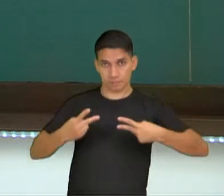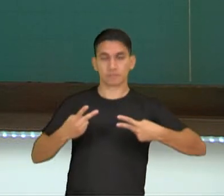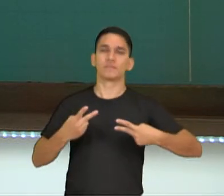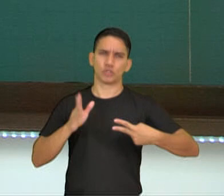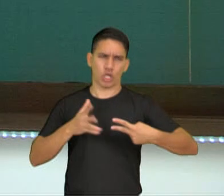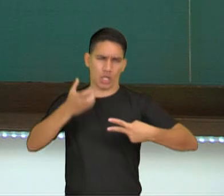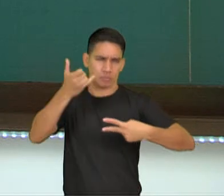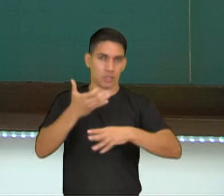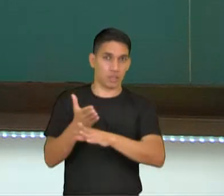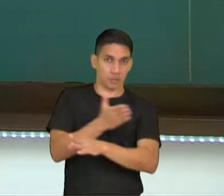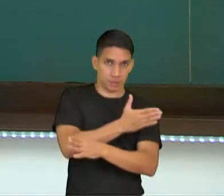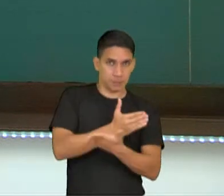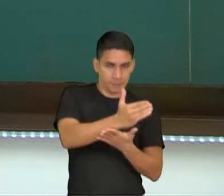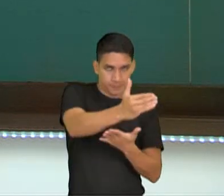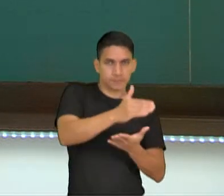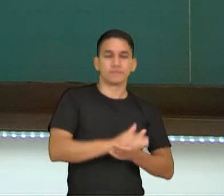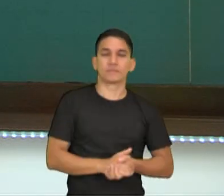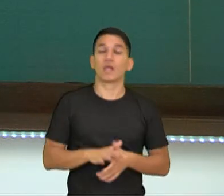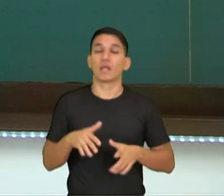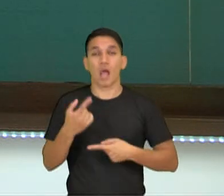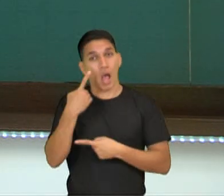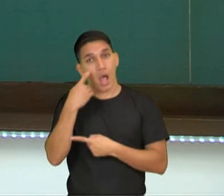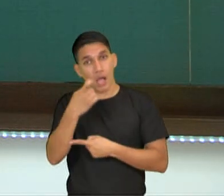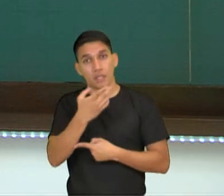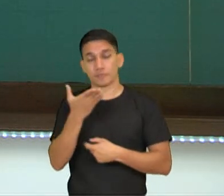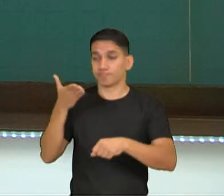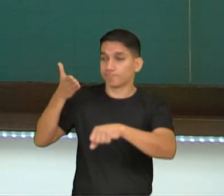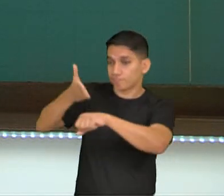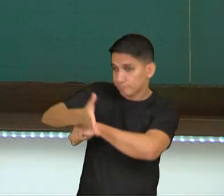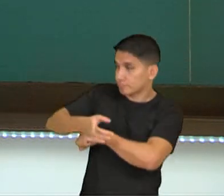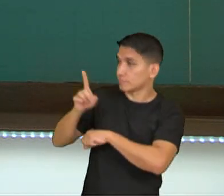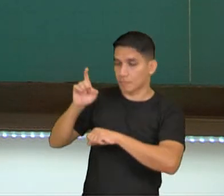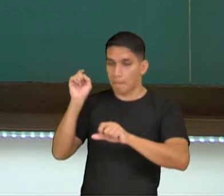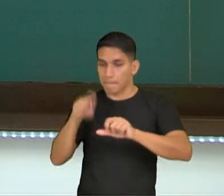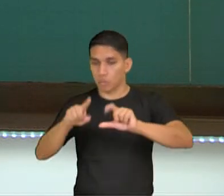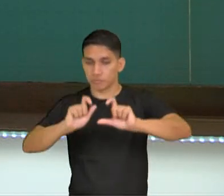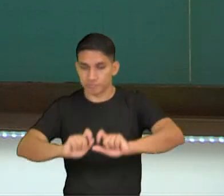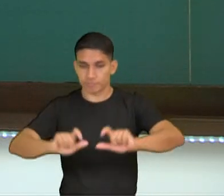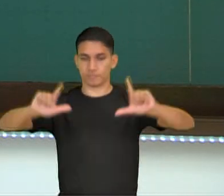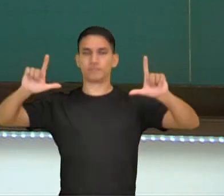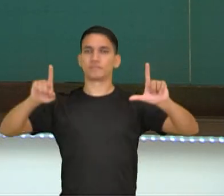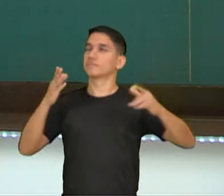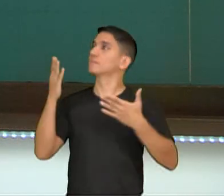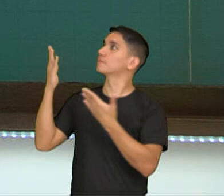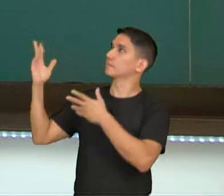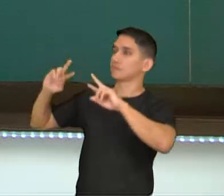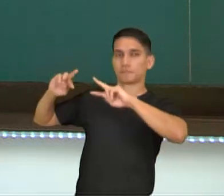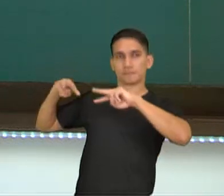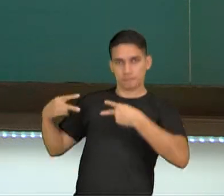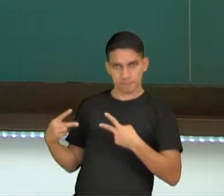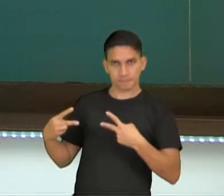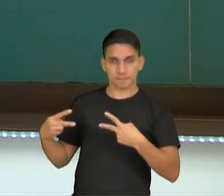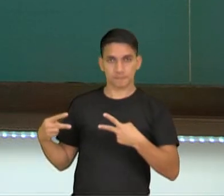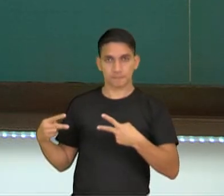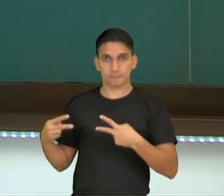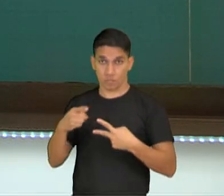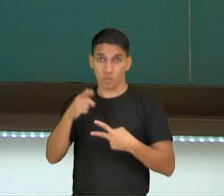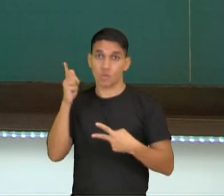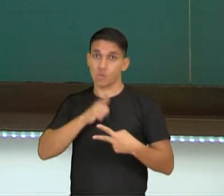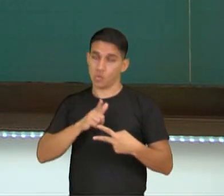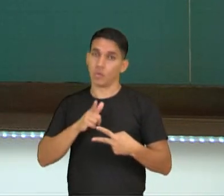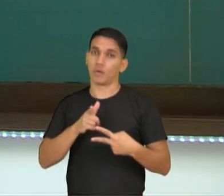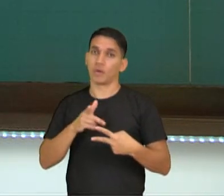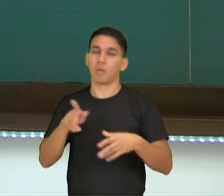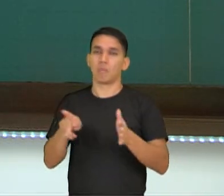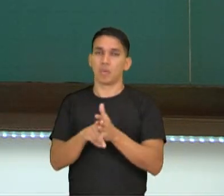mencionei no início. Então, é interessante vocês acessarem, né, está aqui, né, a referência, né, e aí vocês podem entrar